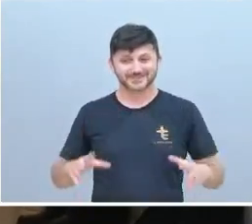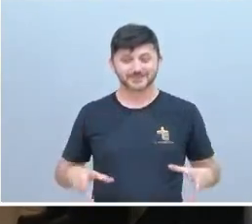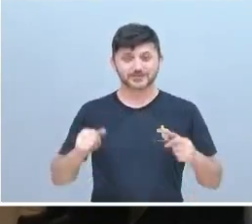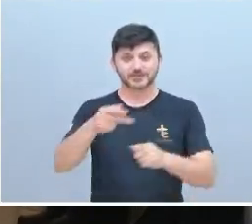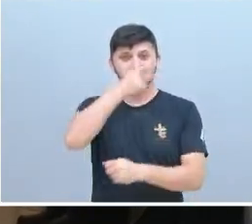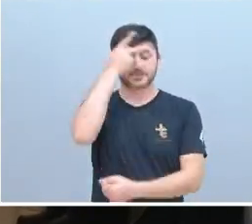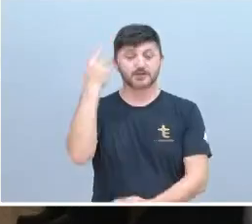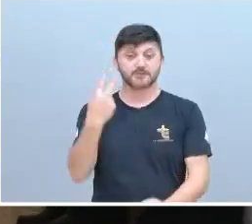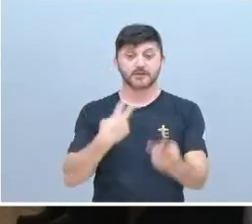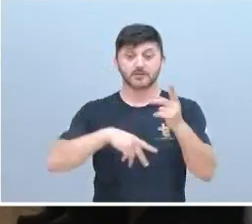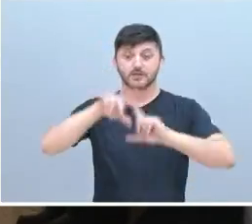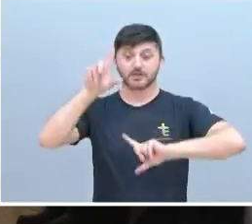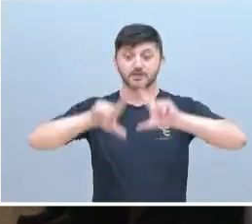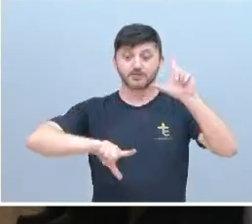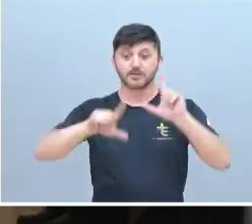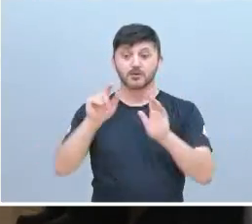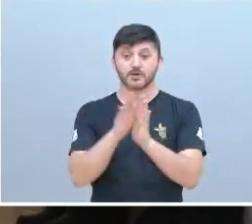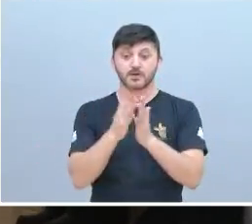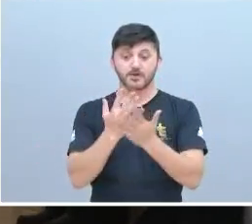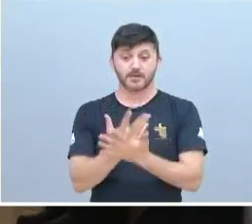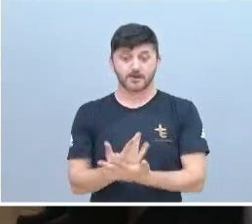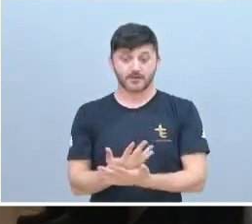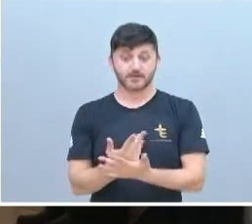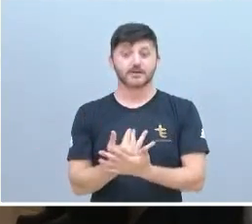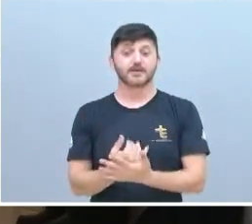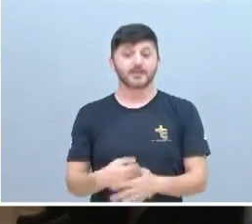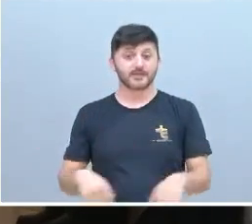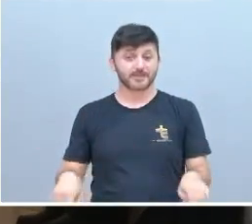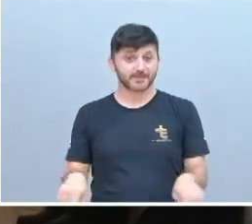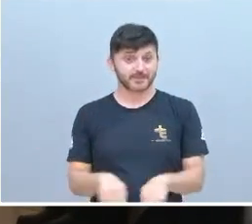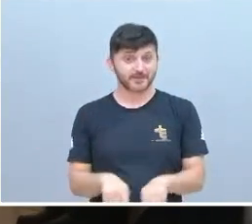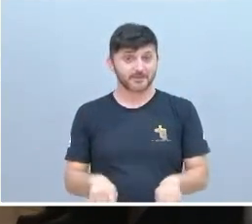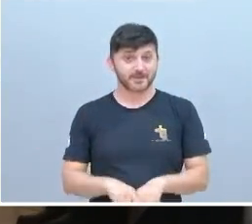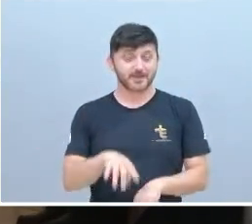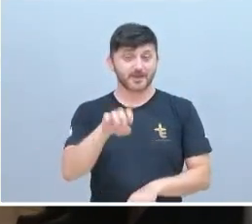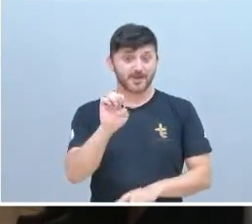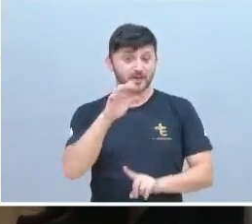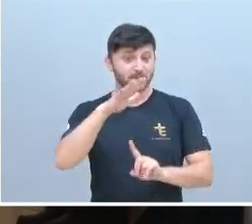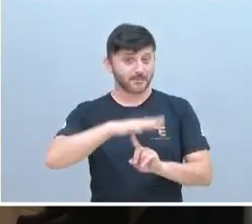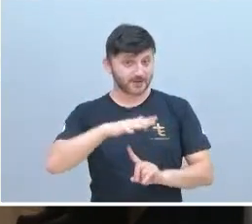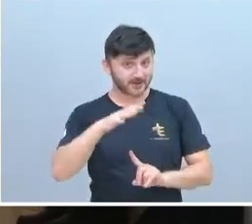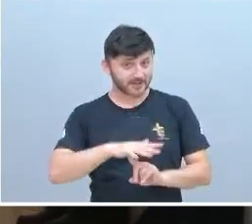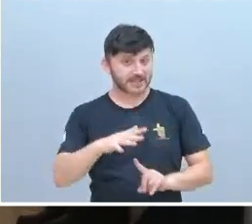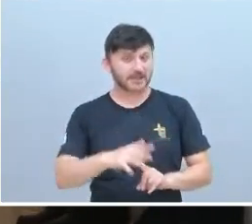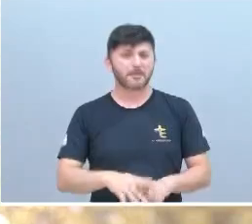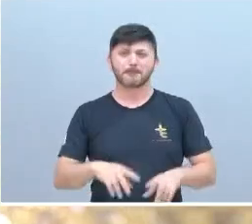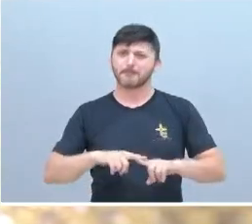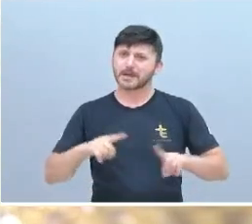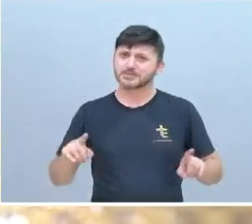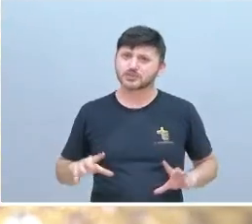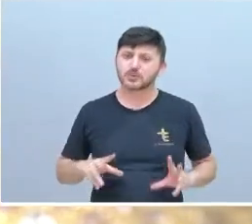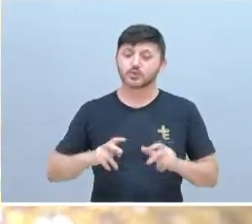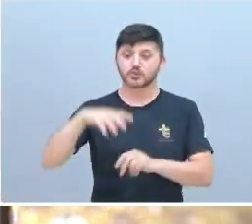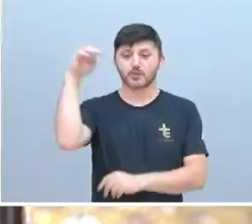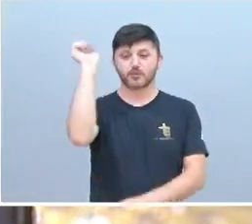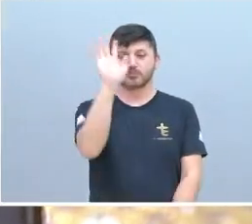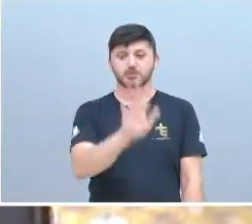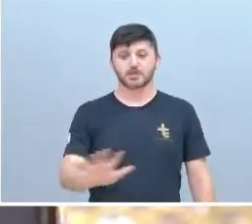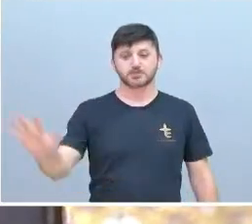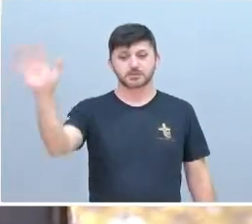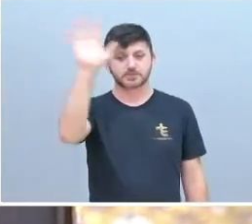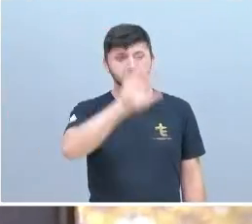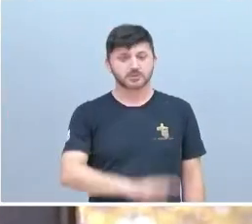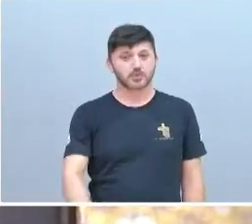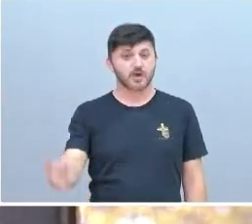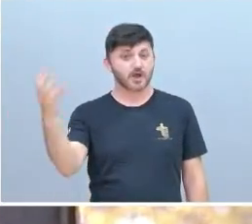que estão nos acompanhando pela TV Educativa e a partir da TV Educativa, TV Evangelizar, a TV